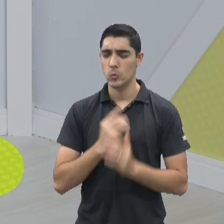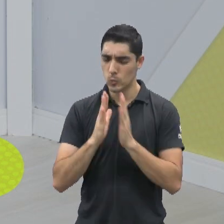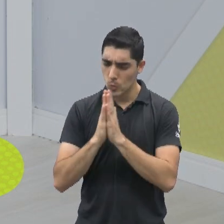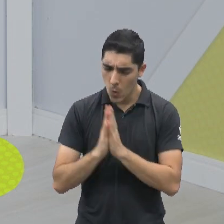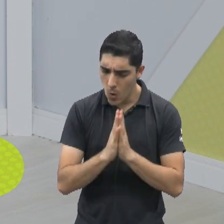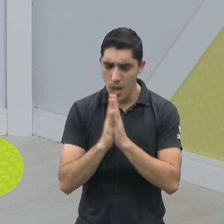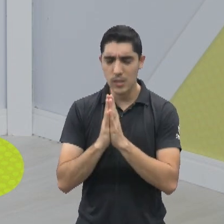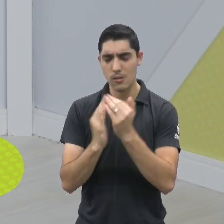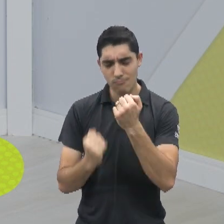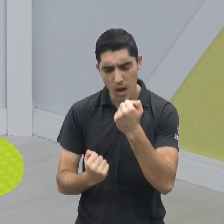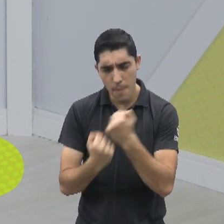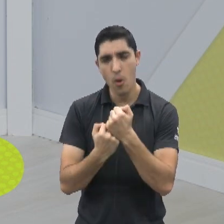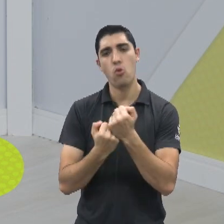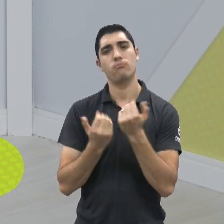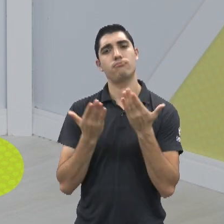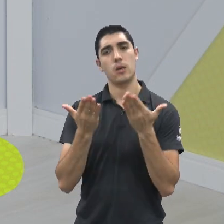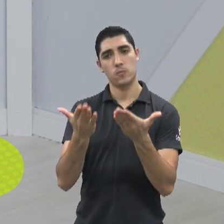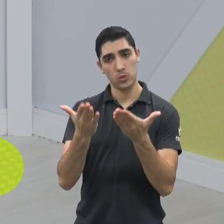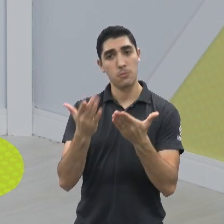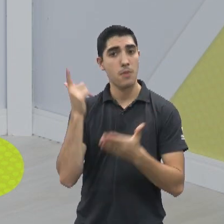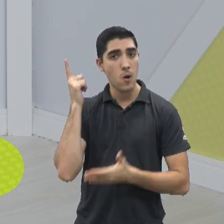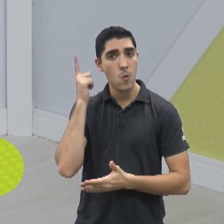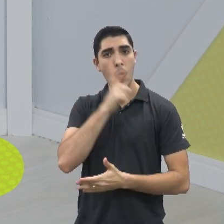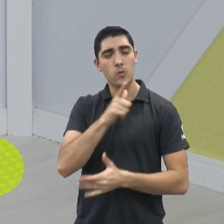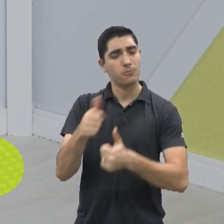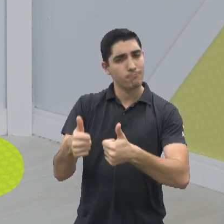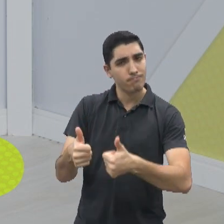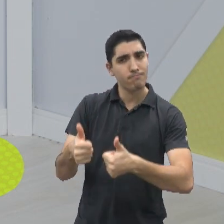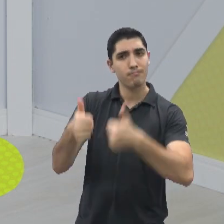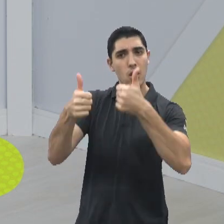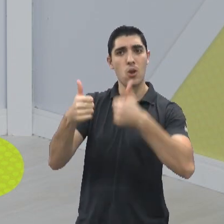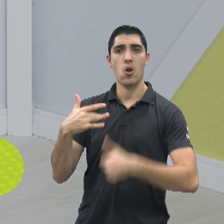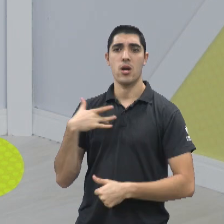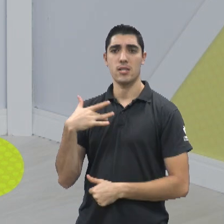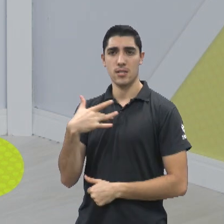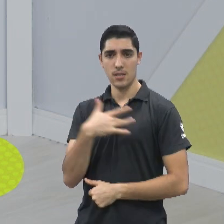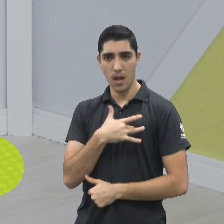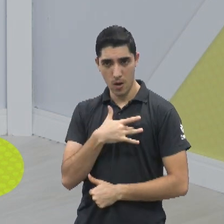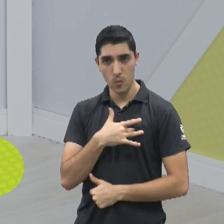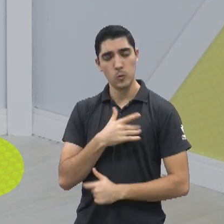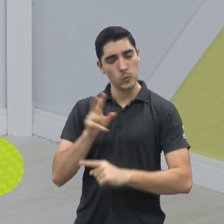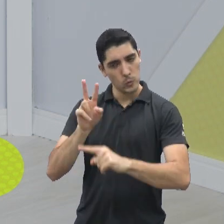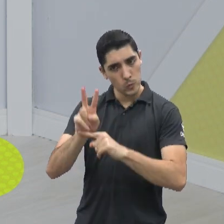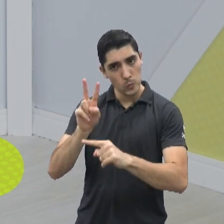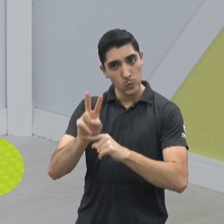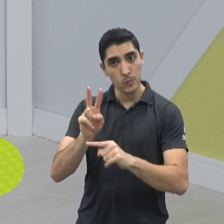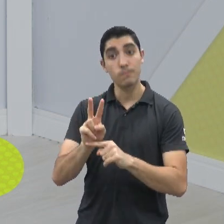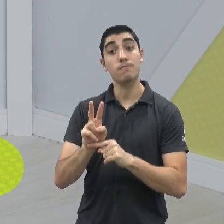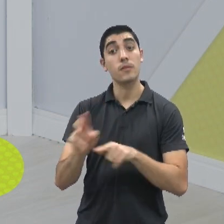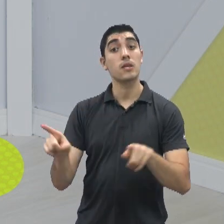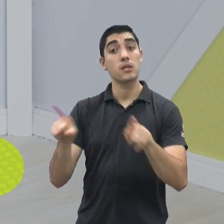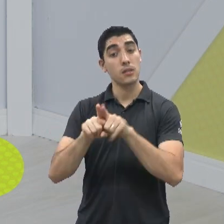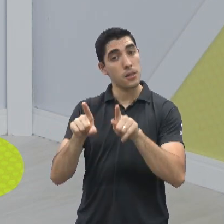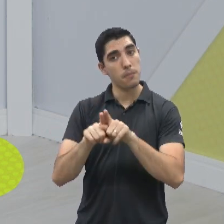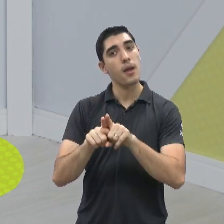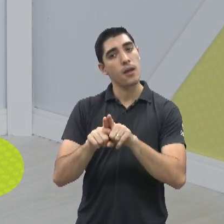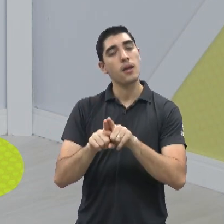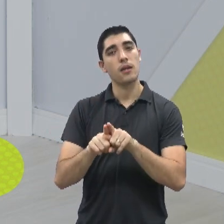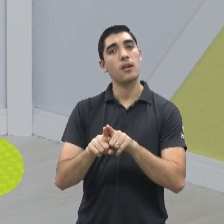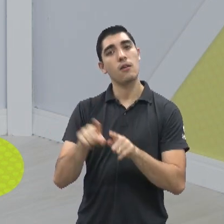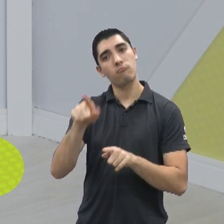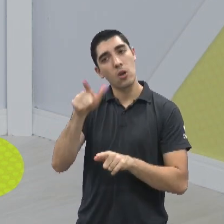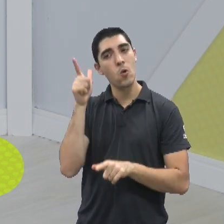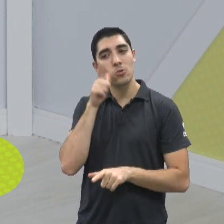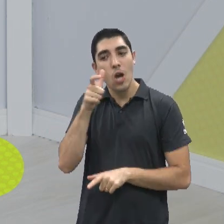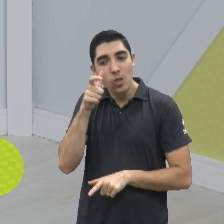enfim, tudo para que você se recupere o mais rápido possível e acompanhe também o São José na Série A2 do